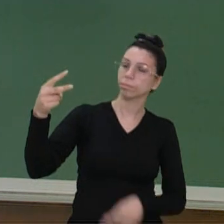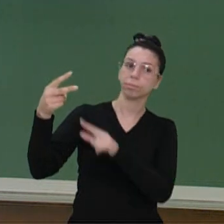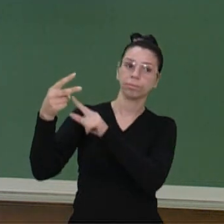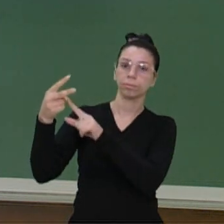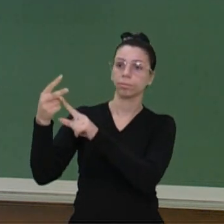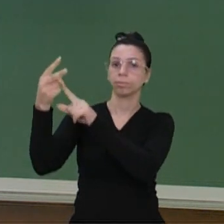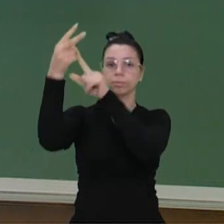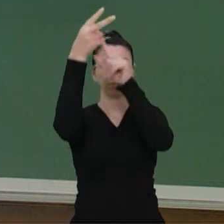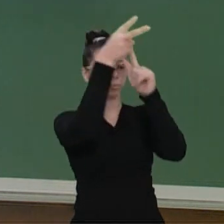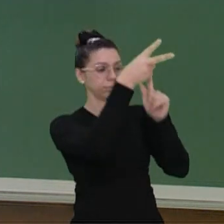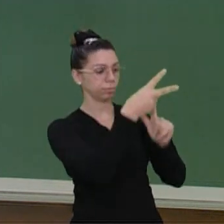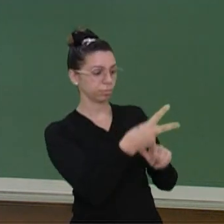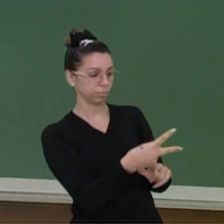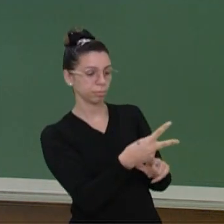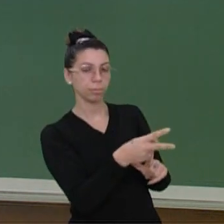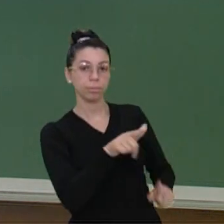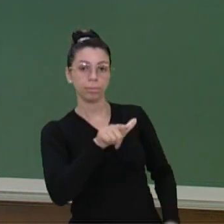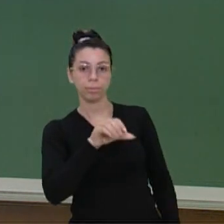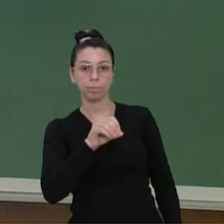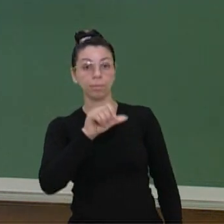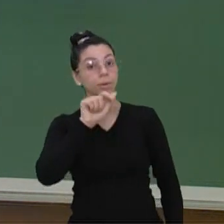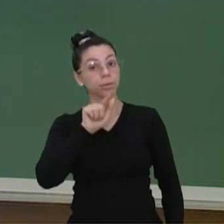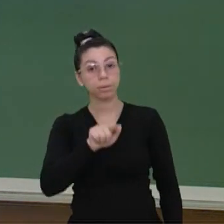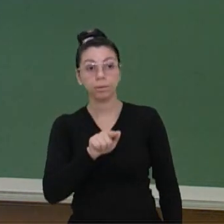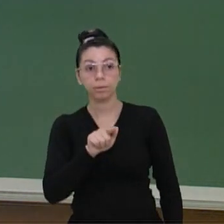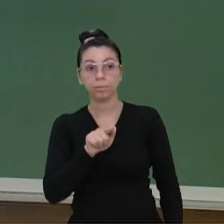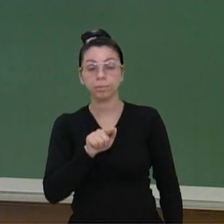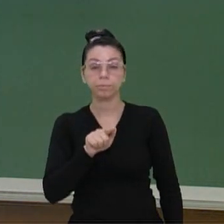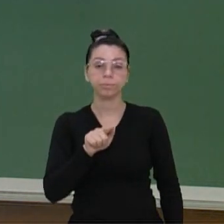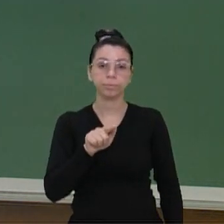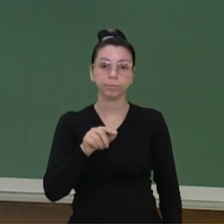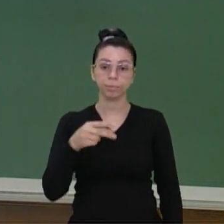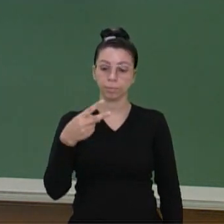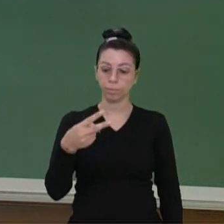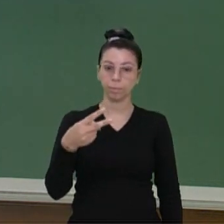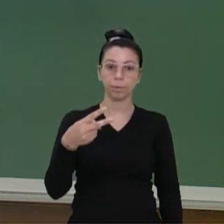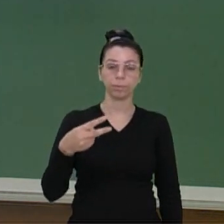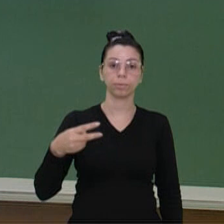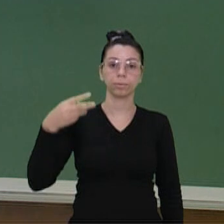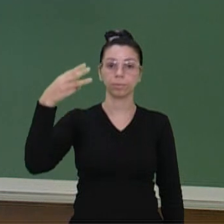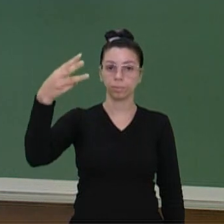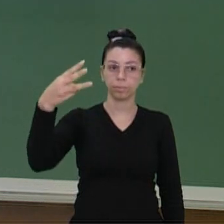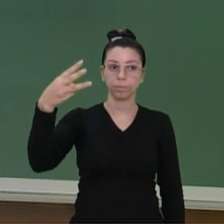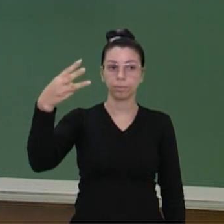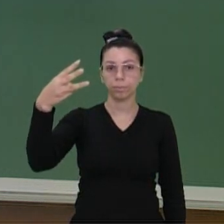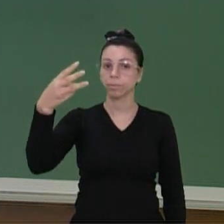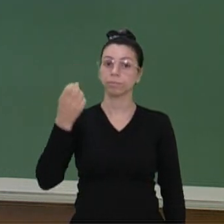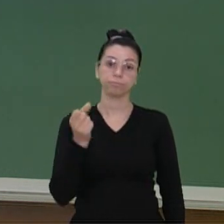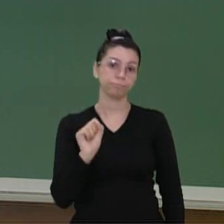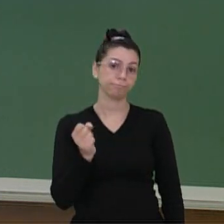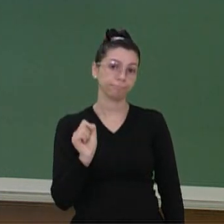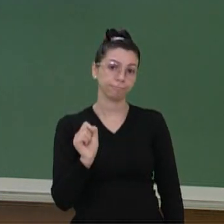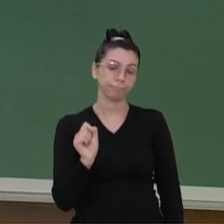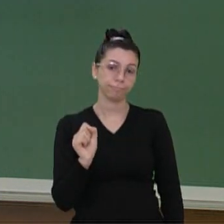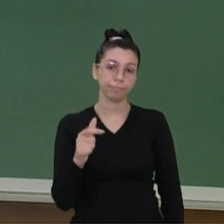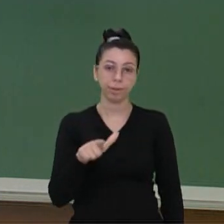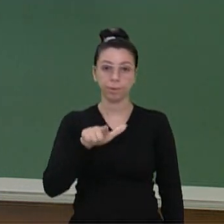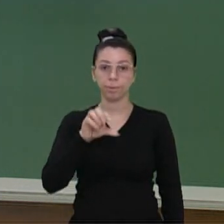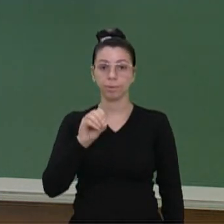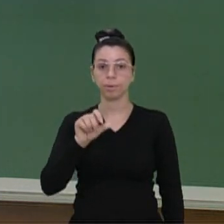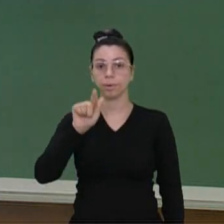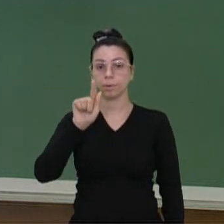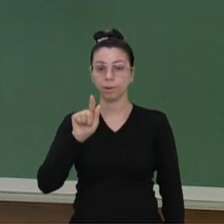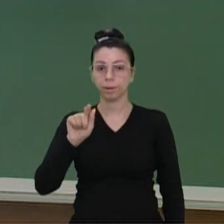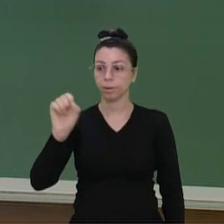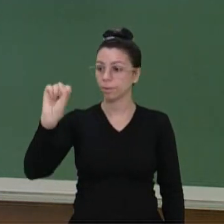passa multiplicando o logaritmo. E aí o 2 elevado a 3 são 8. E aí log de 8 na